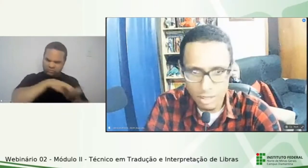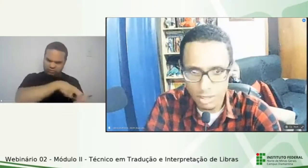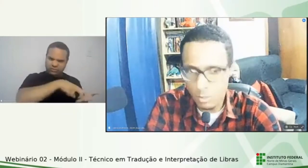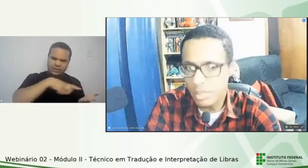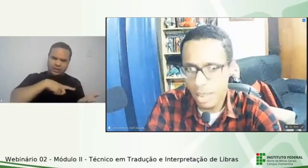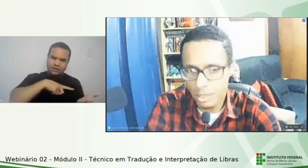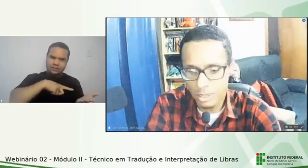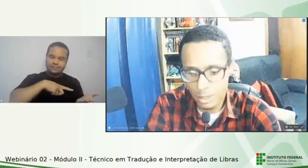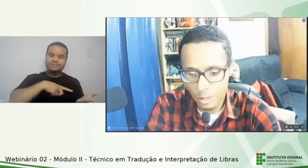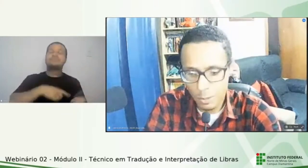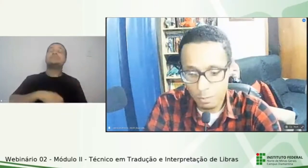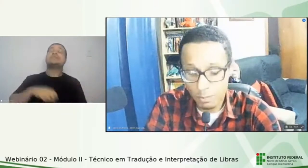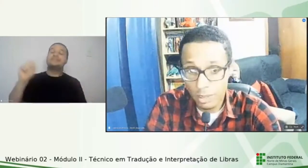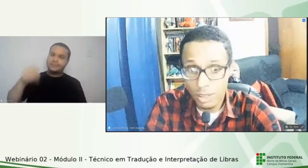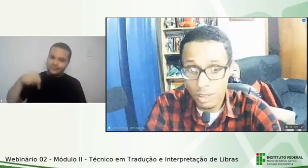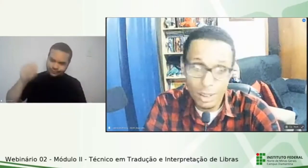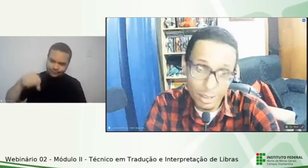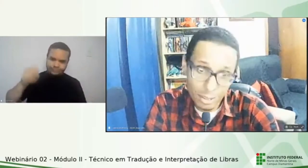ter acessibilidade.